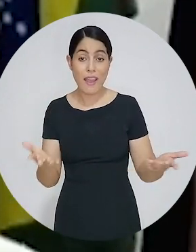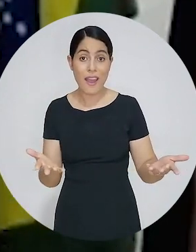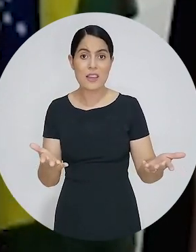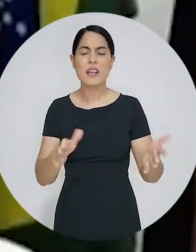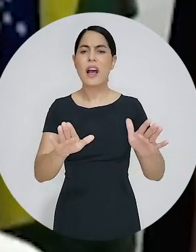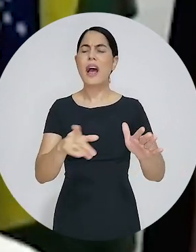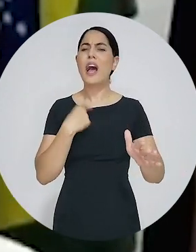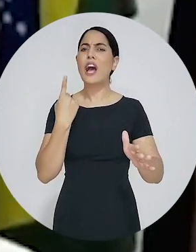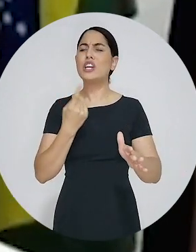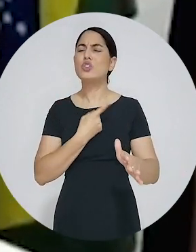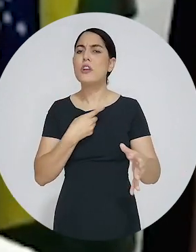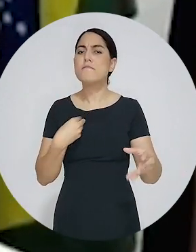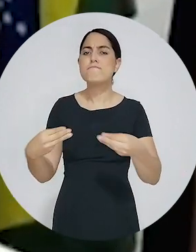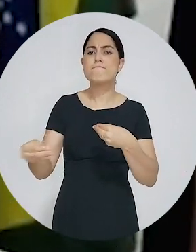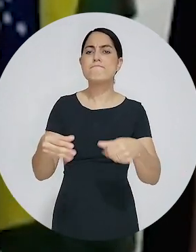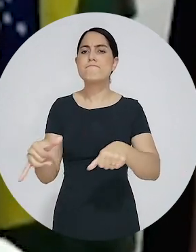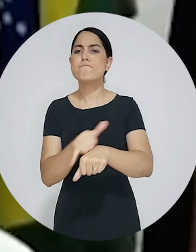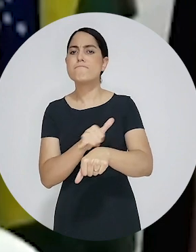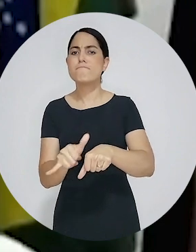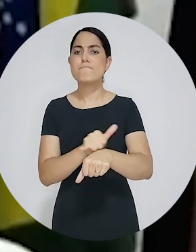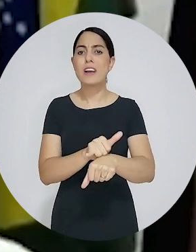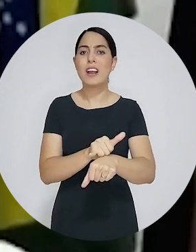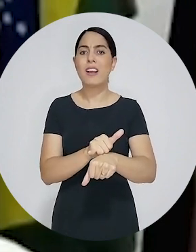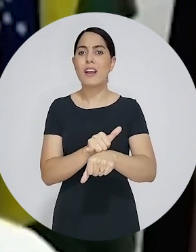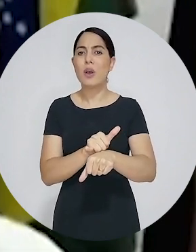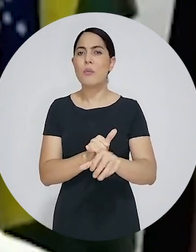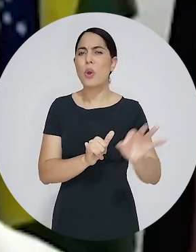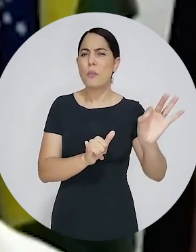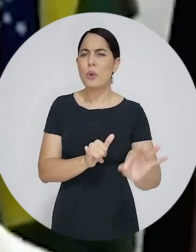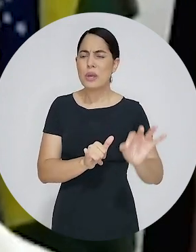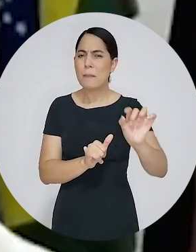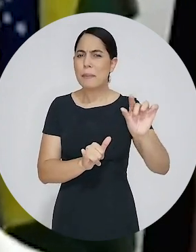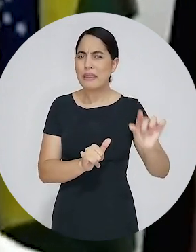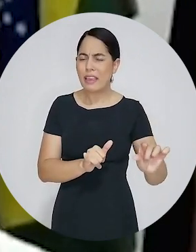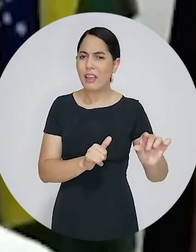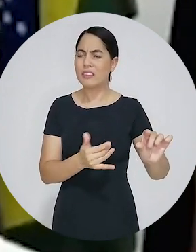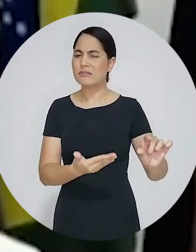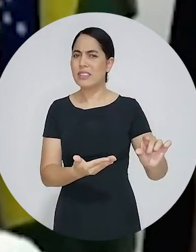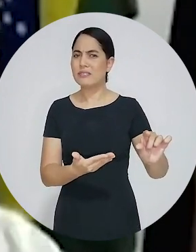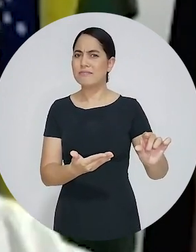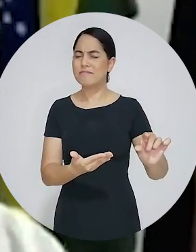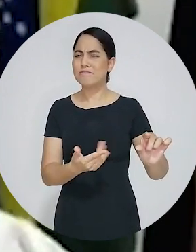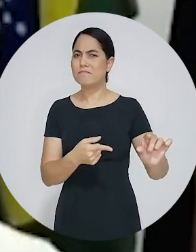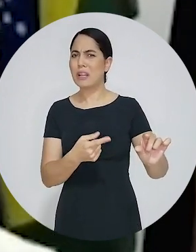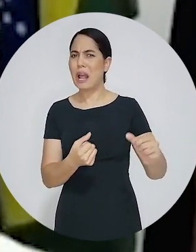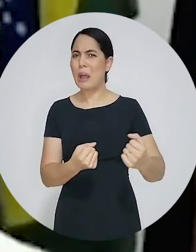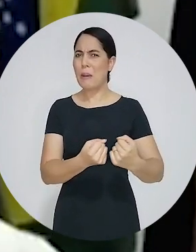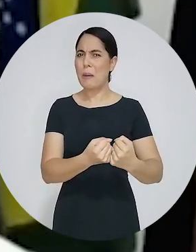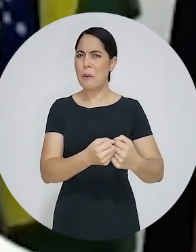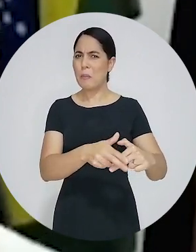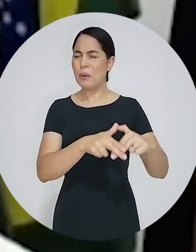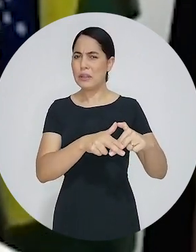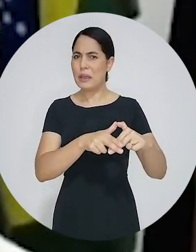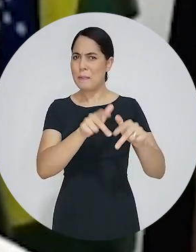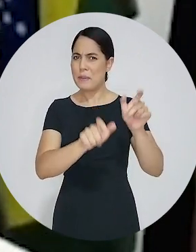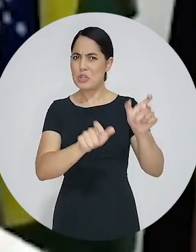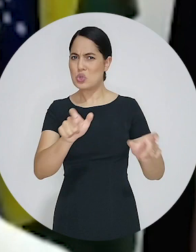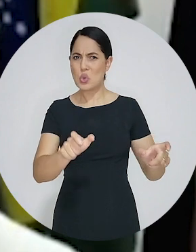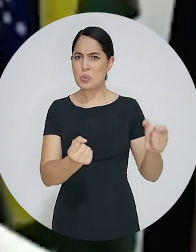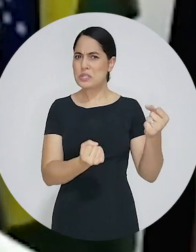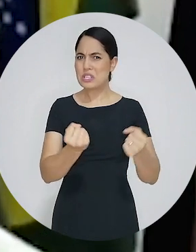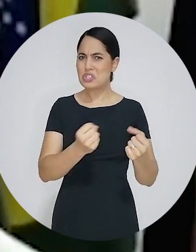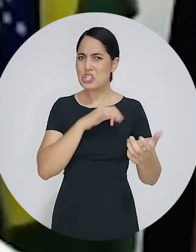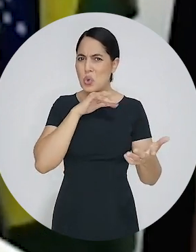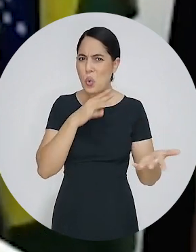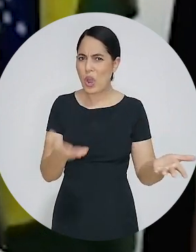para atender a uma parcela pequena e dos maus motoristas, eu acho que foi andar na contramão.